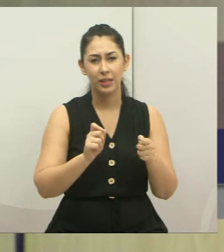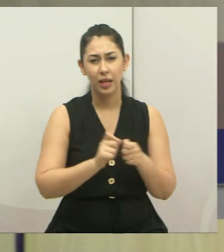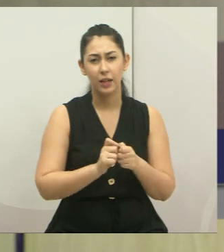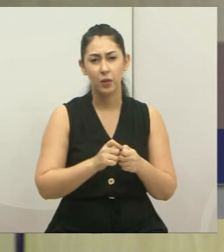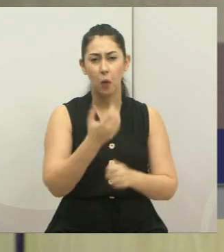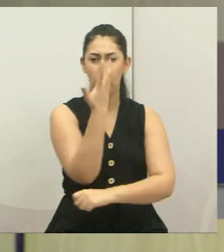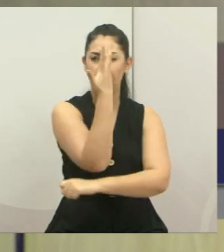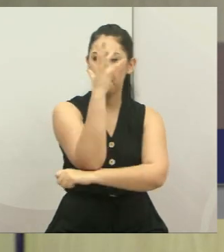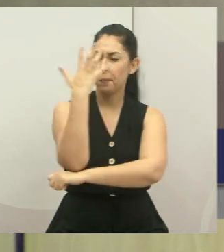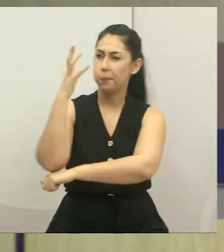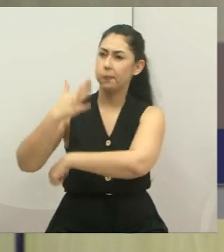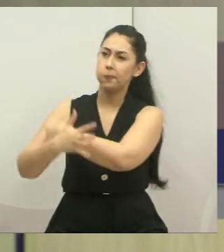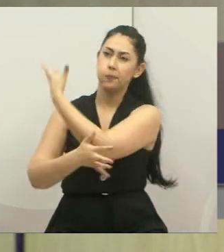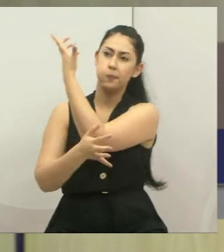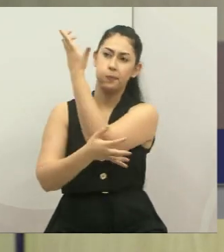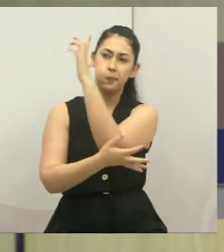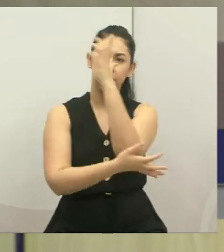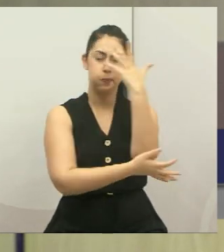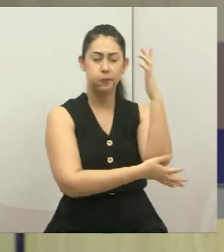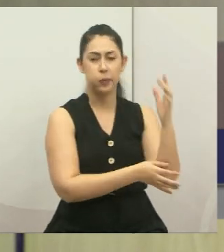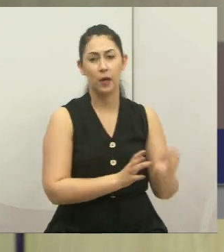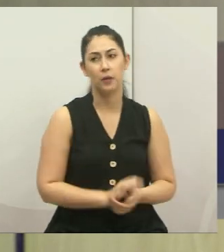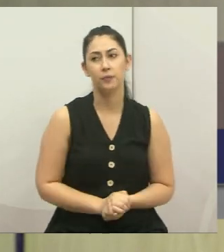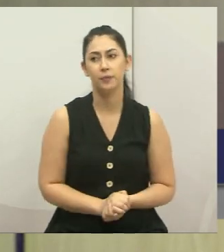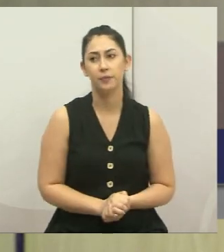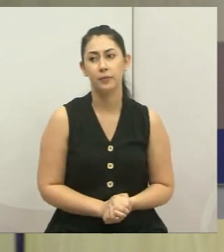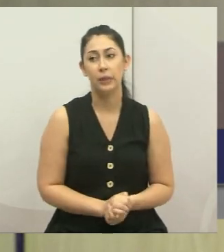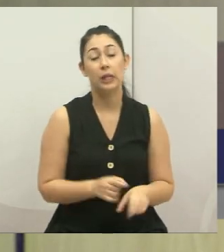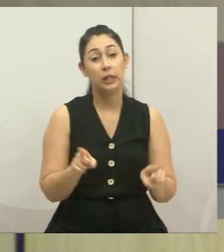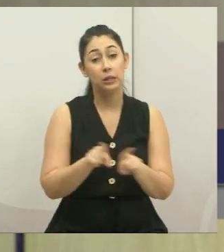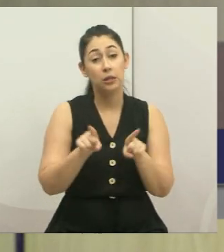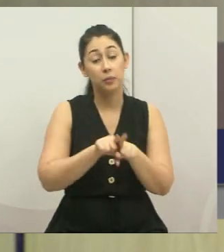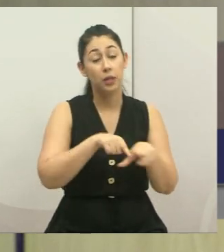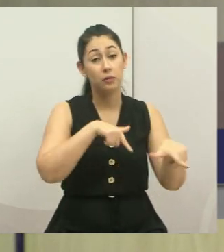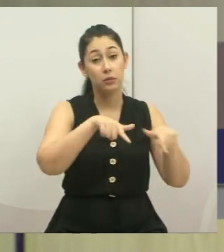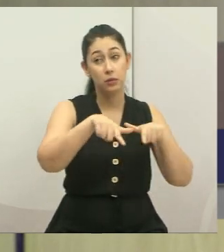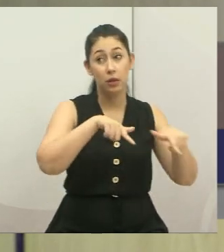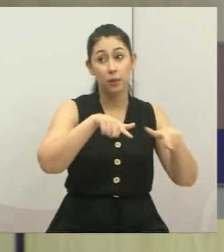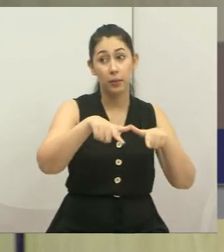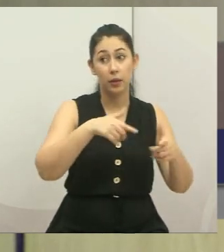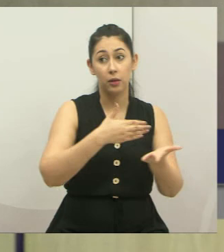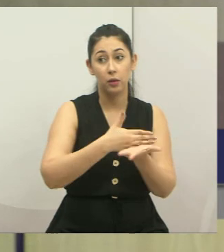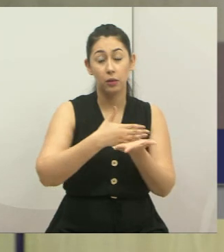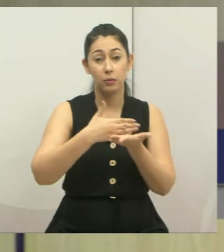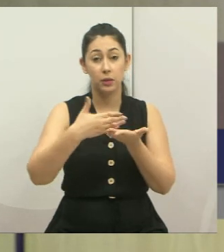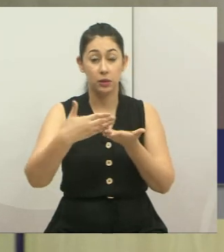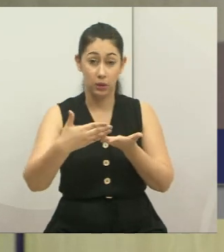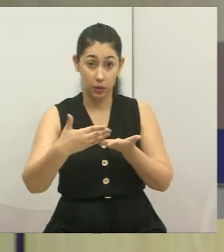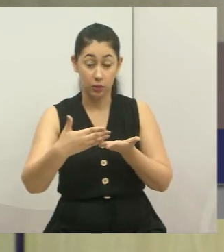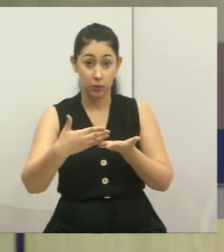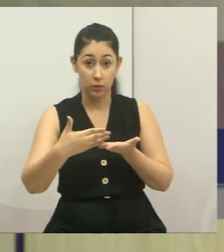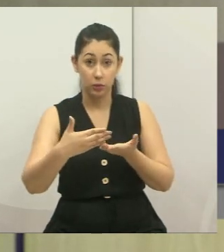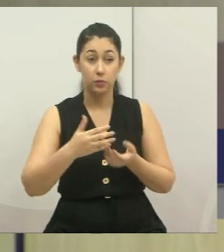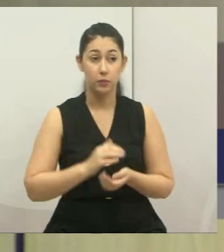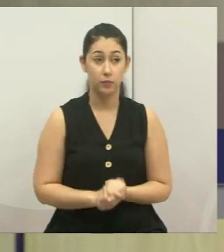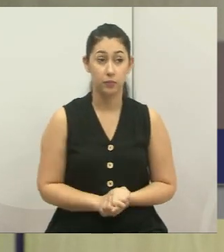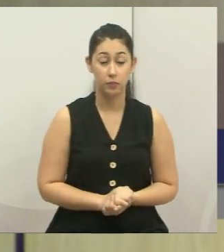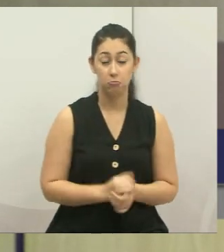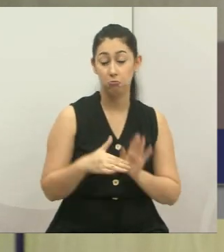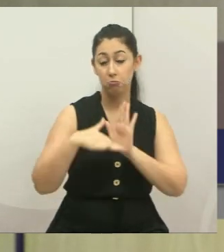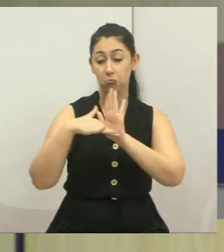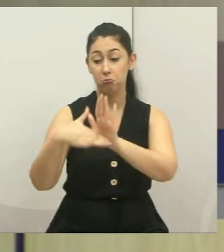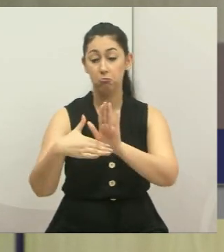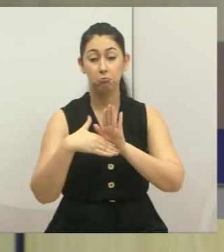município. Dentro desses trabalhos que nós iniciamos, que foi firmado há pouco tempo o termo de